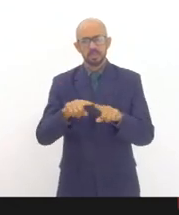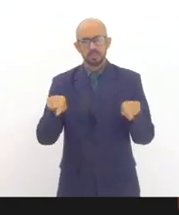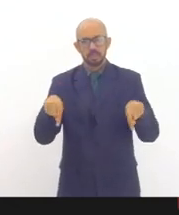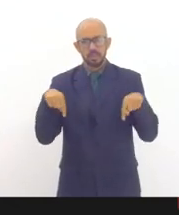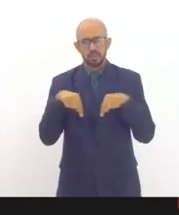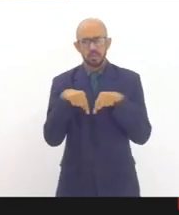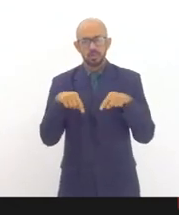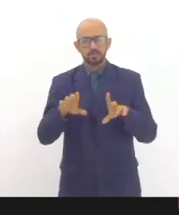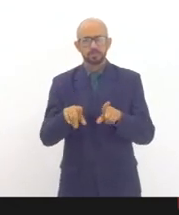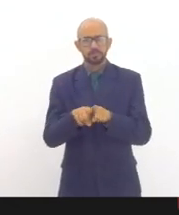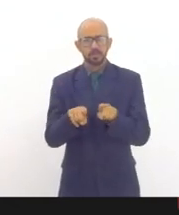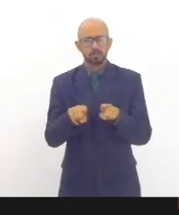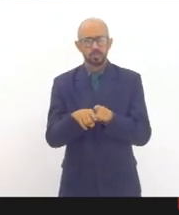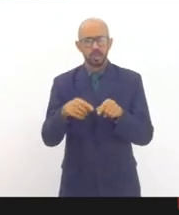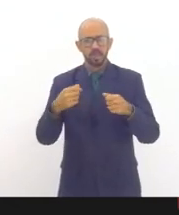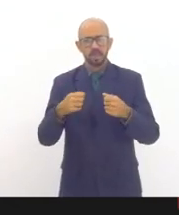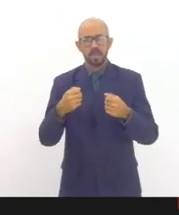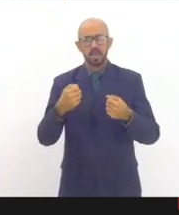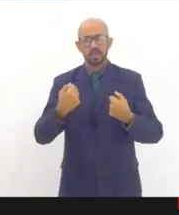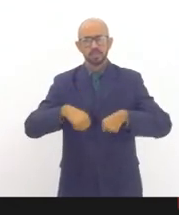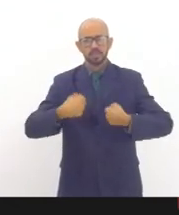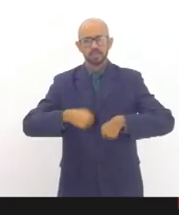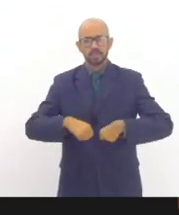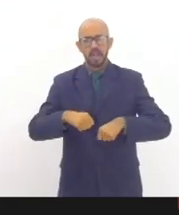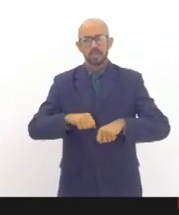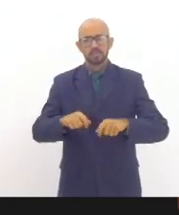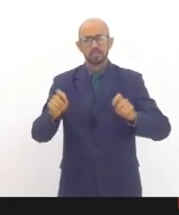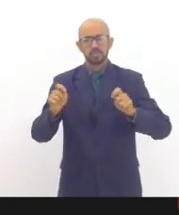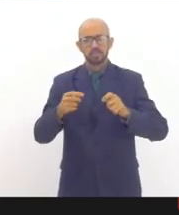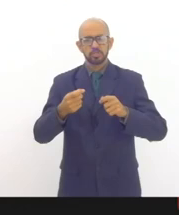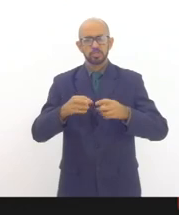a carência de recursos tecnológicos e,